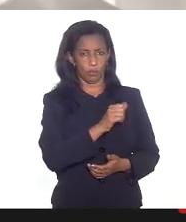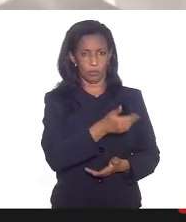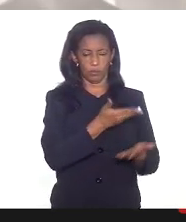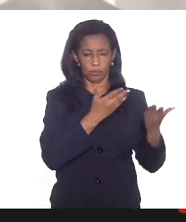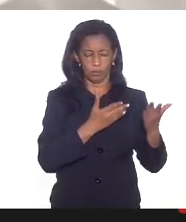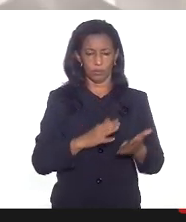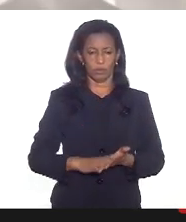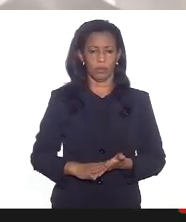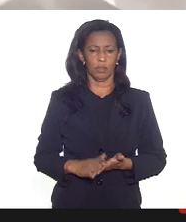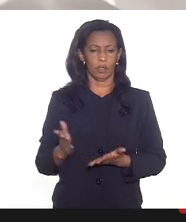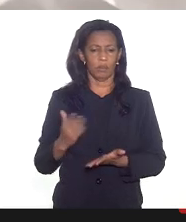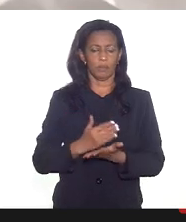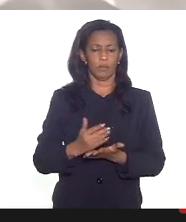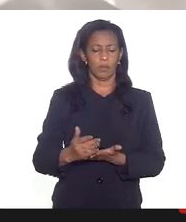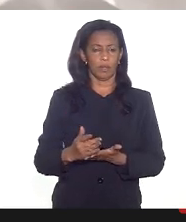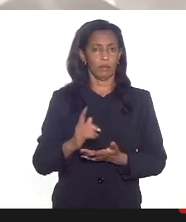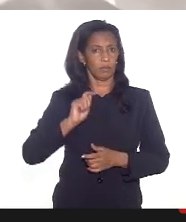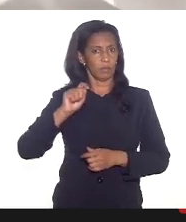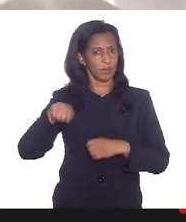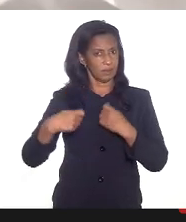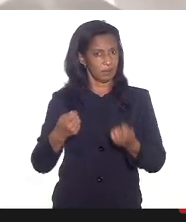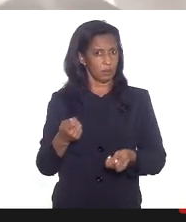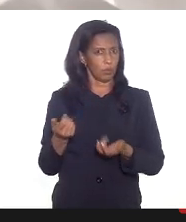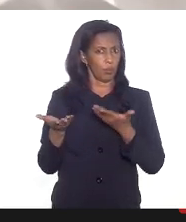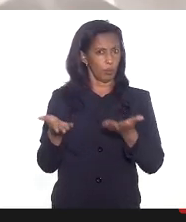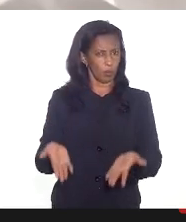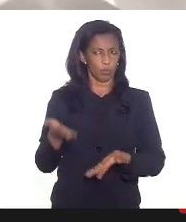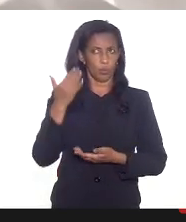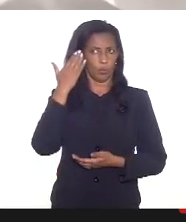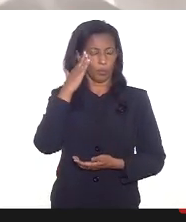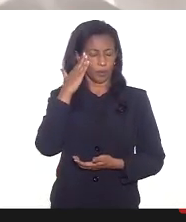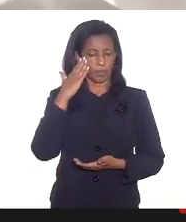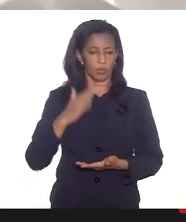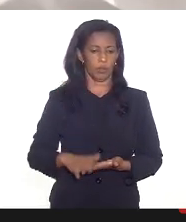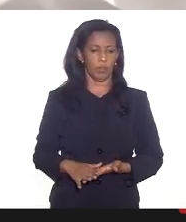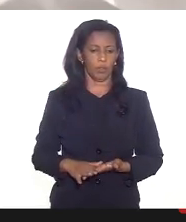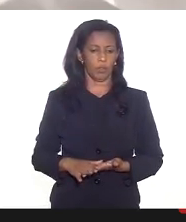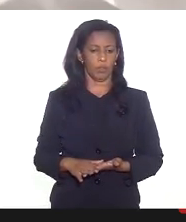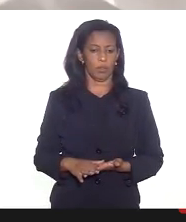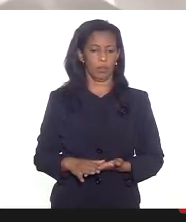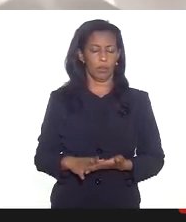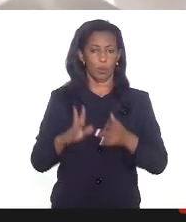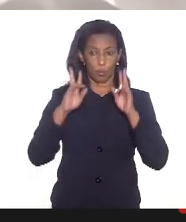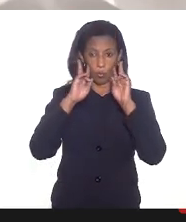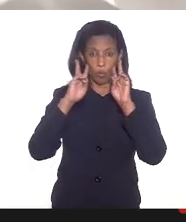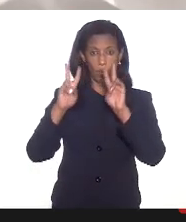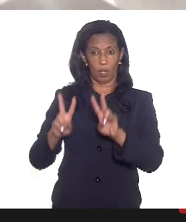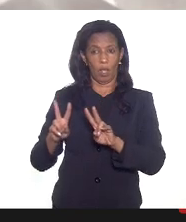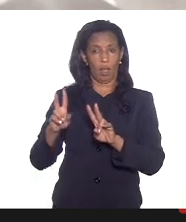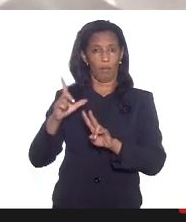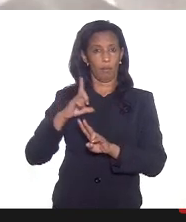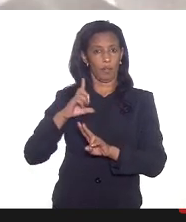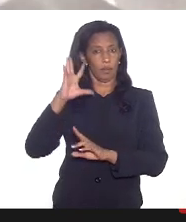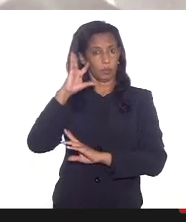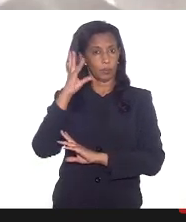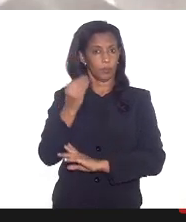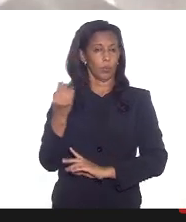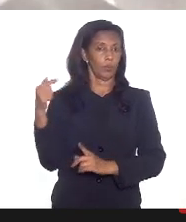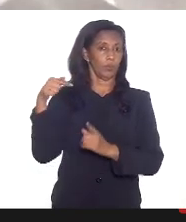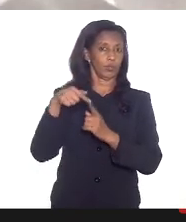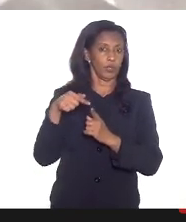é que pelo menos sinalizou no meu entendimento o olhar para que tenhamos decisões